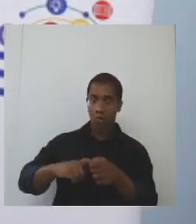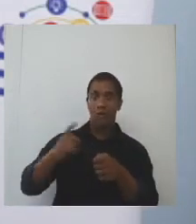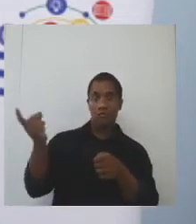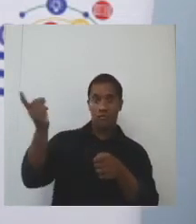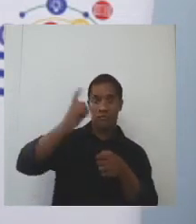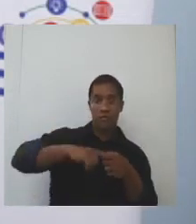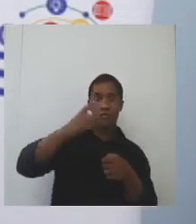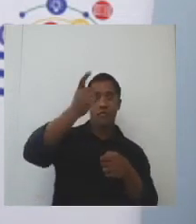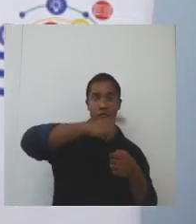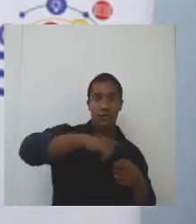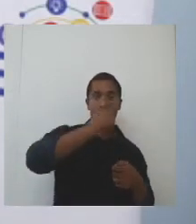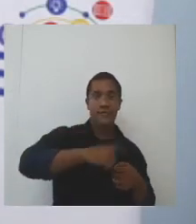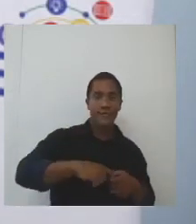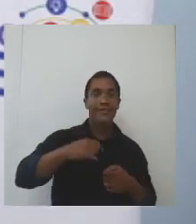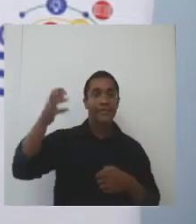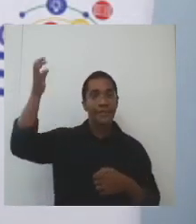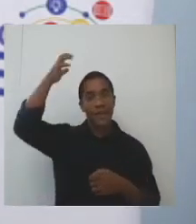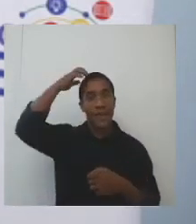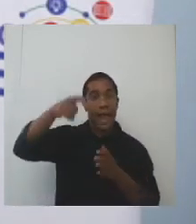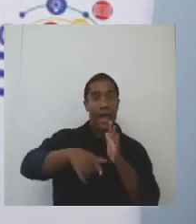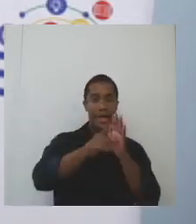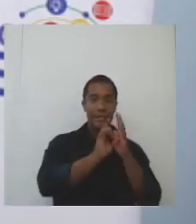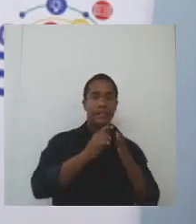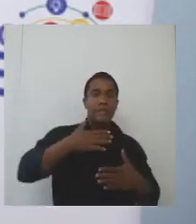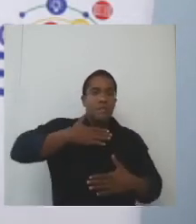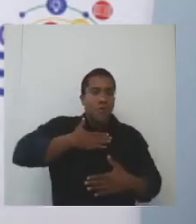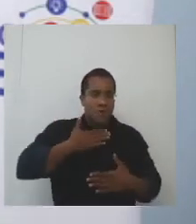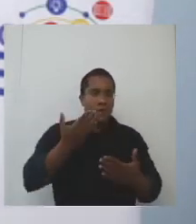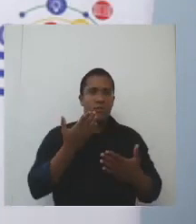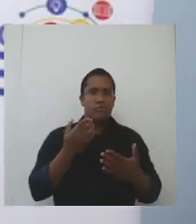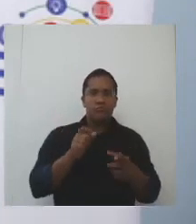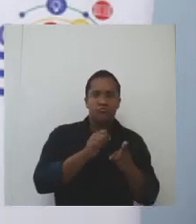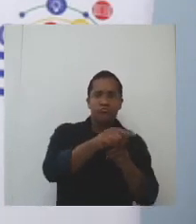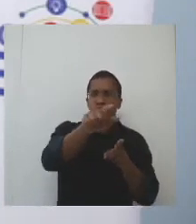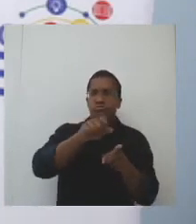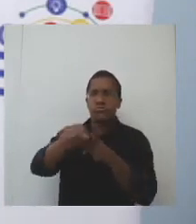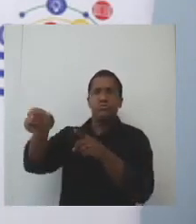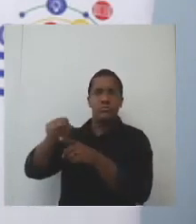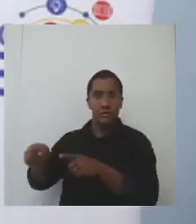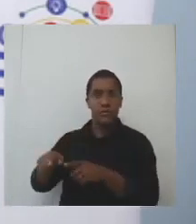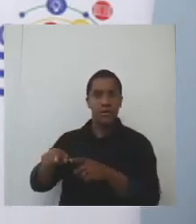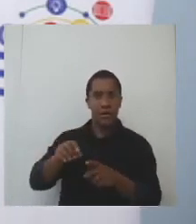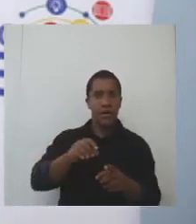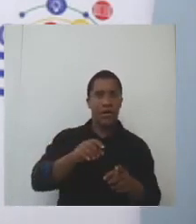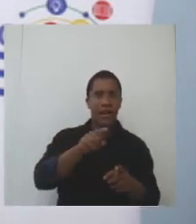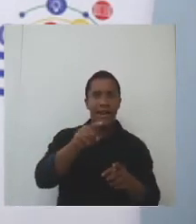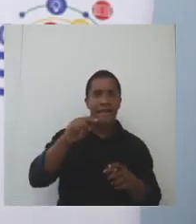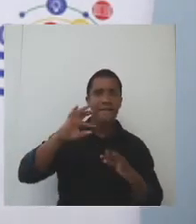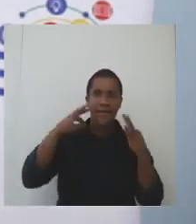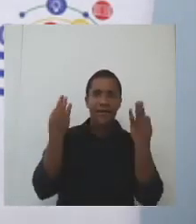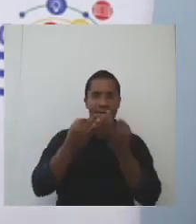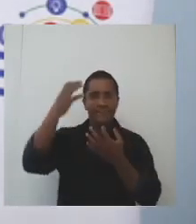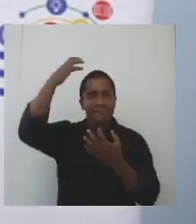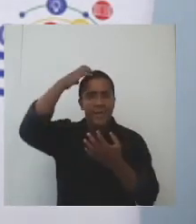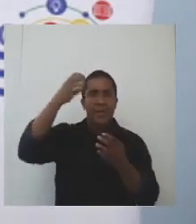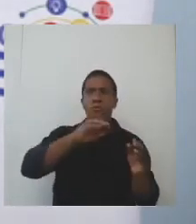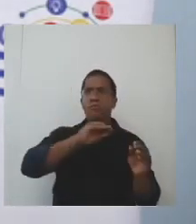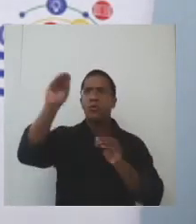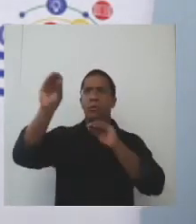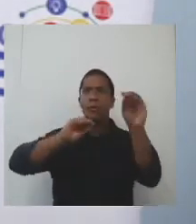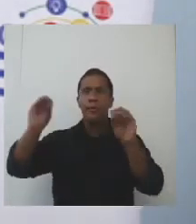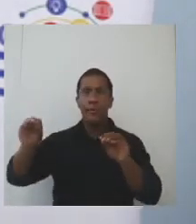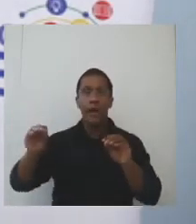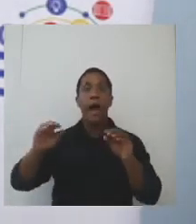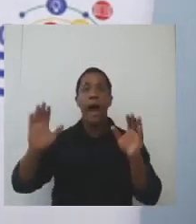absolutistas depostas por Napoleão. Então, a família real que estava no Brasil, né, foi convidada a voltar para o reino